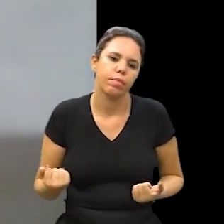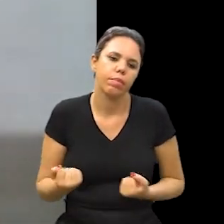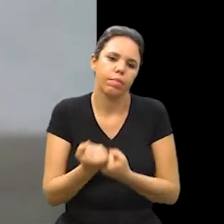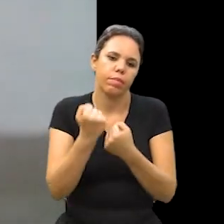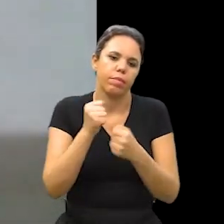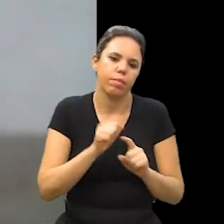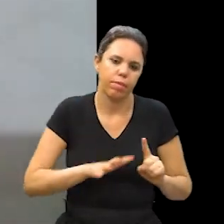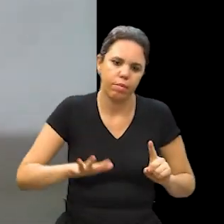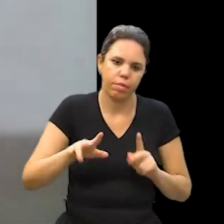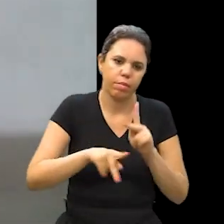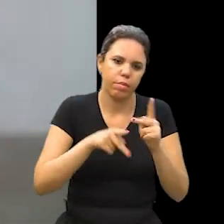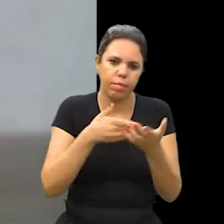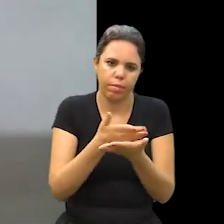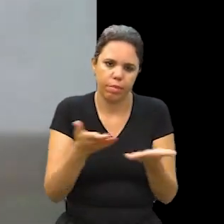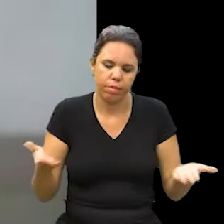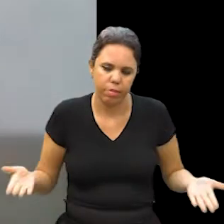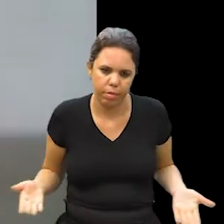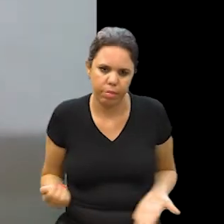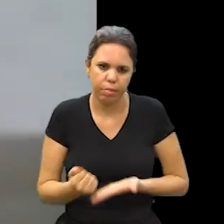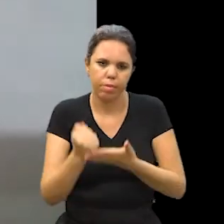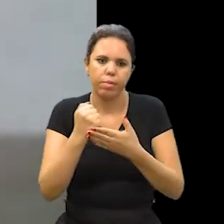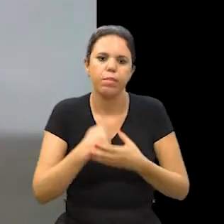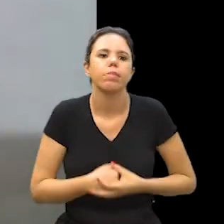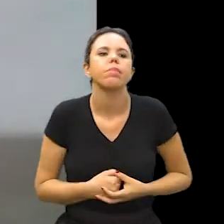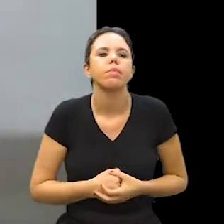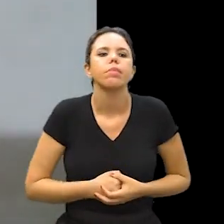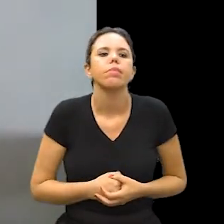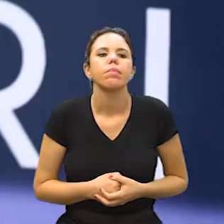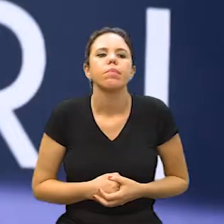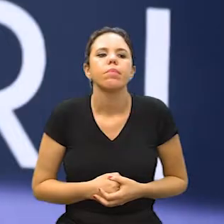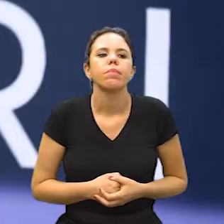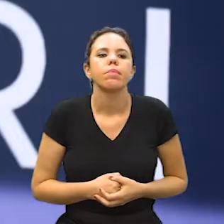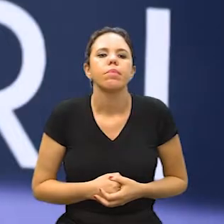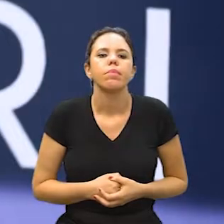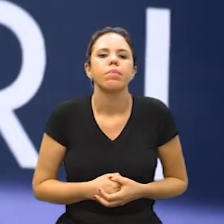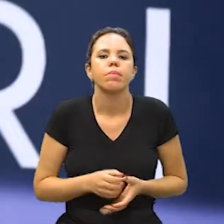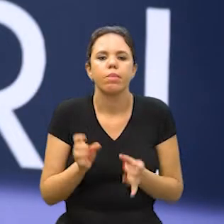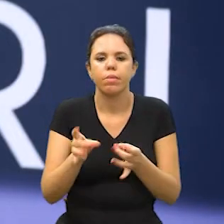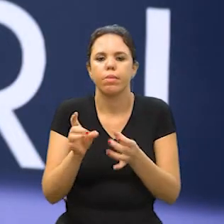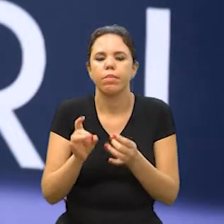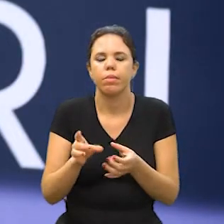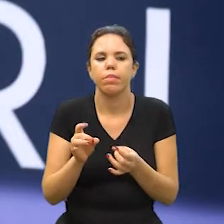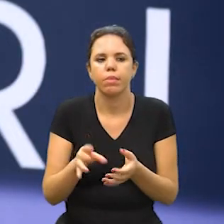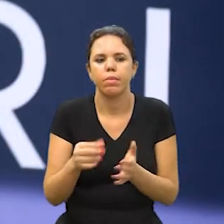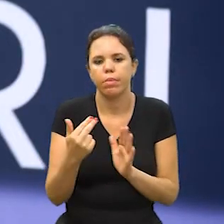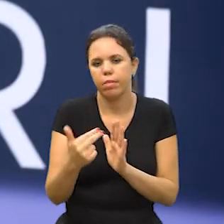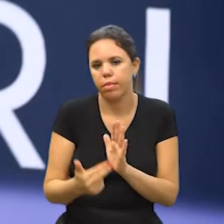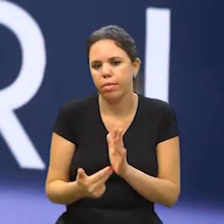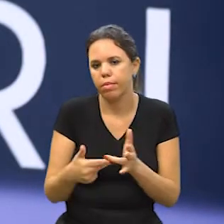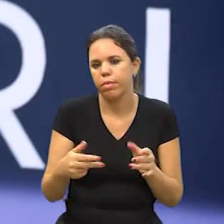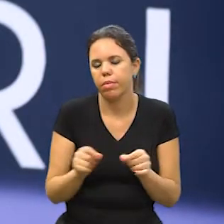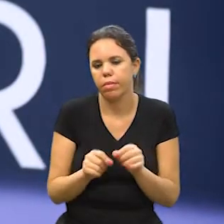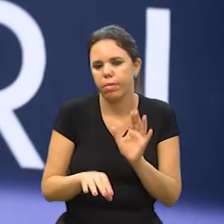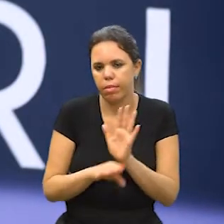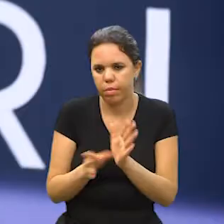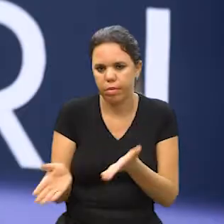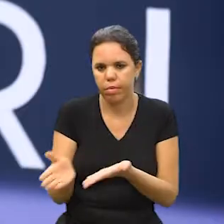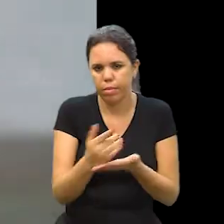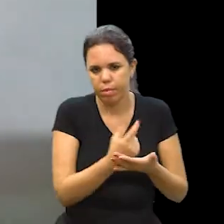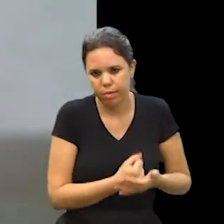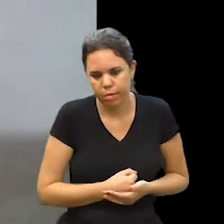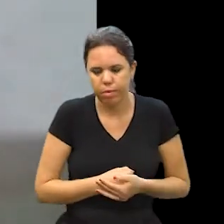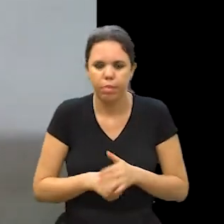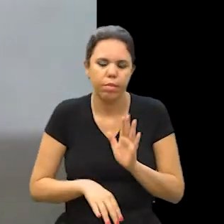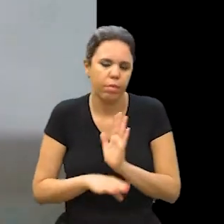da sociedade aí para nos ajudarem, né, nessas rifas que a gente também acaba fazendo, né, para